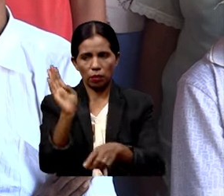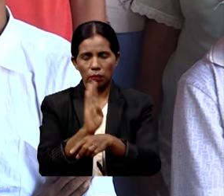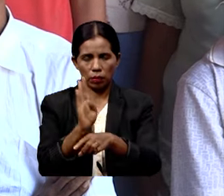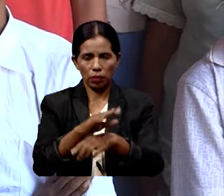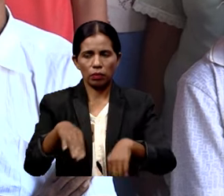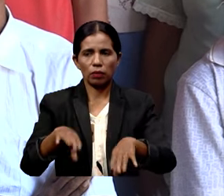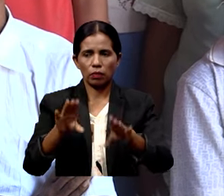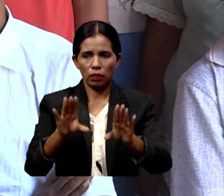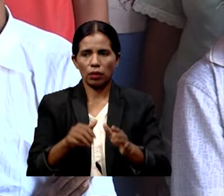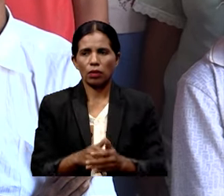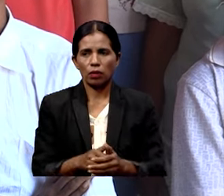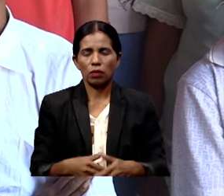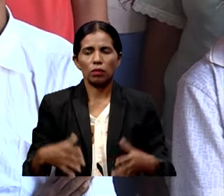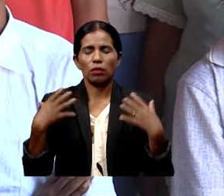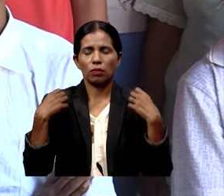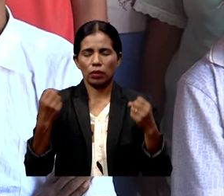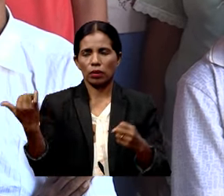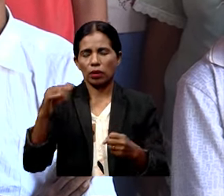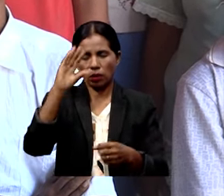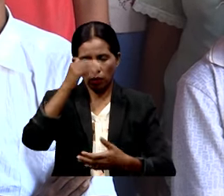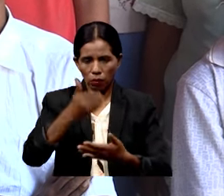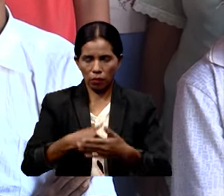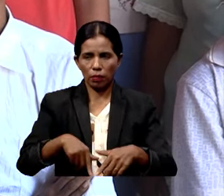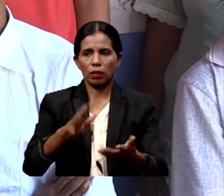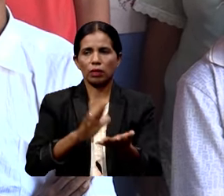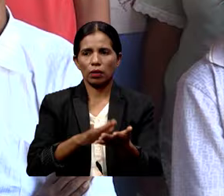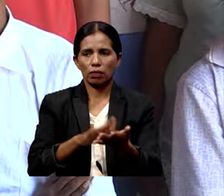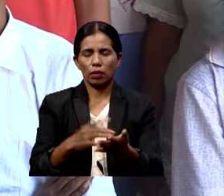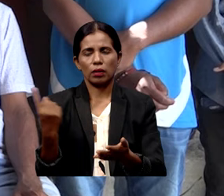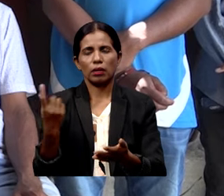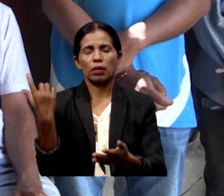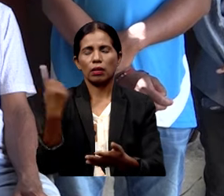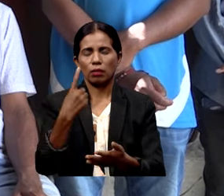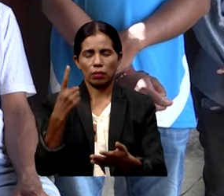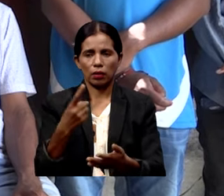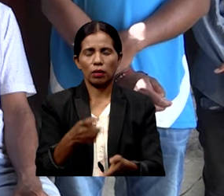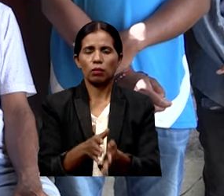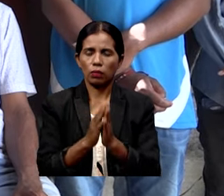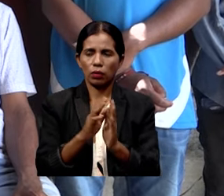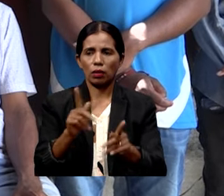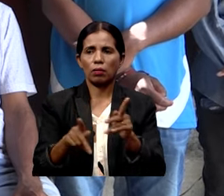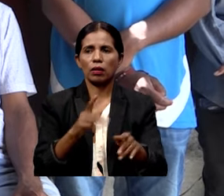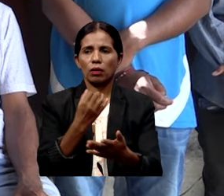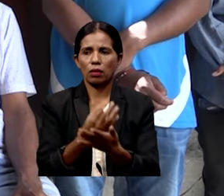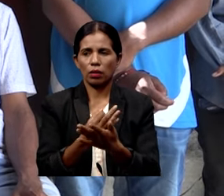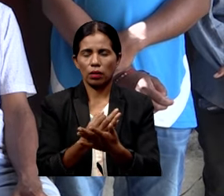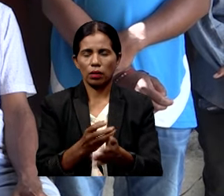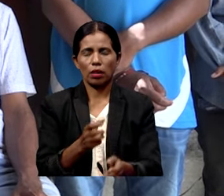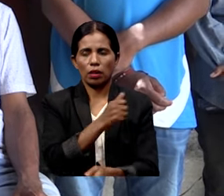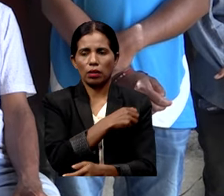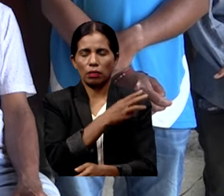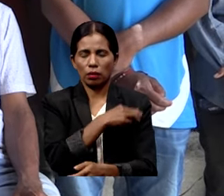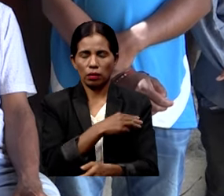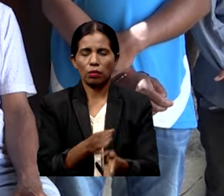negosi, forse sira uang bai sekolah, tapi sira nafati super pobu neosan. Ahadentel husu atu nai presidenti